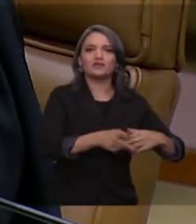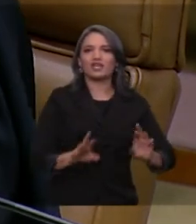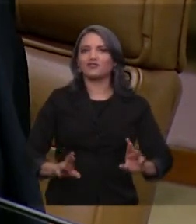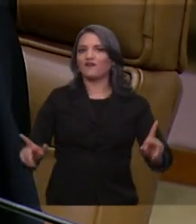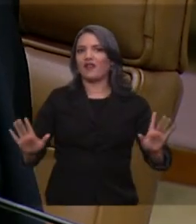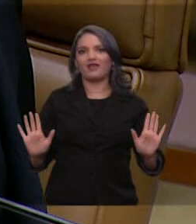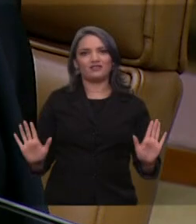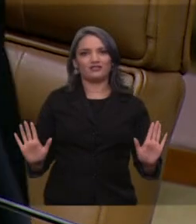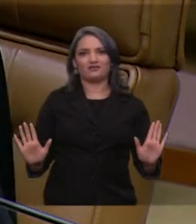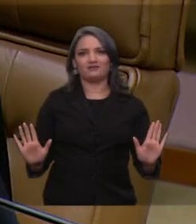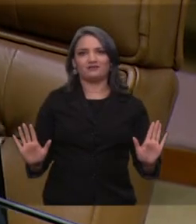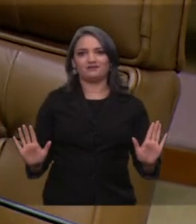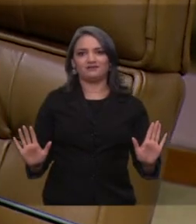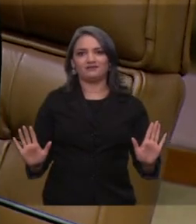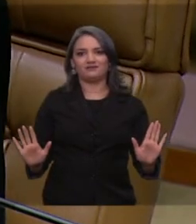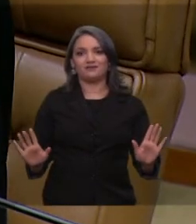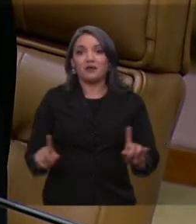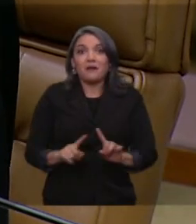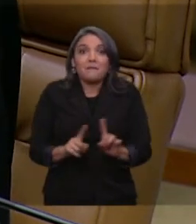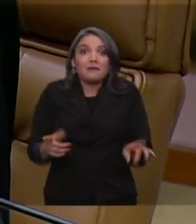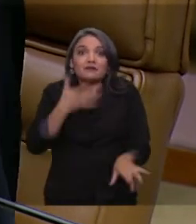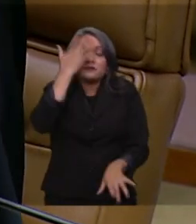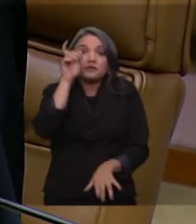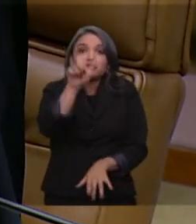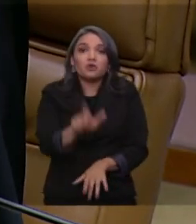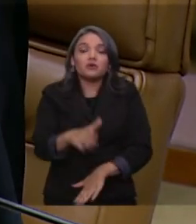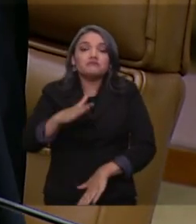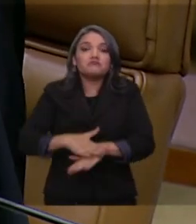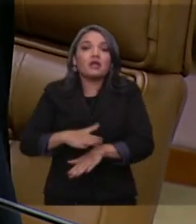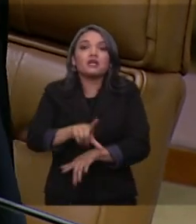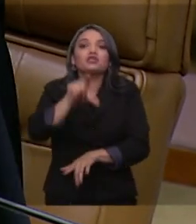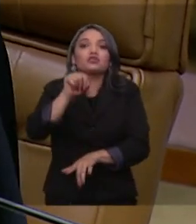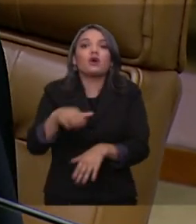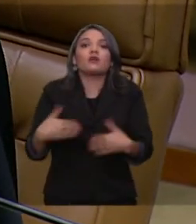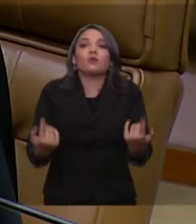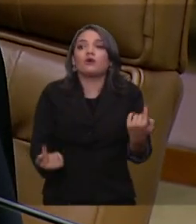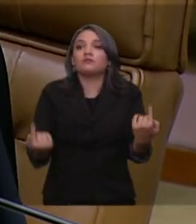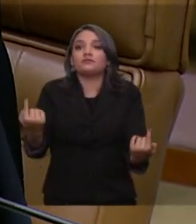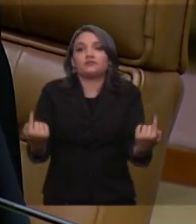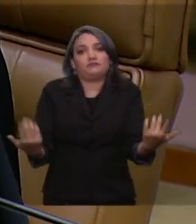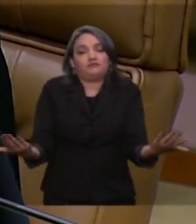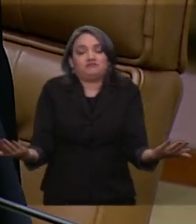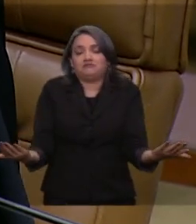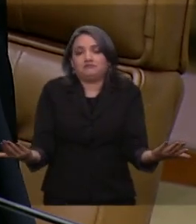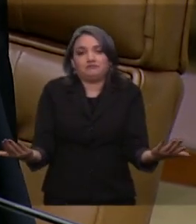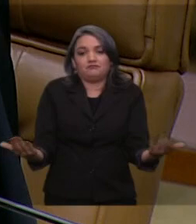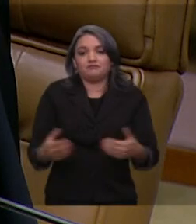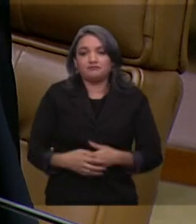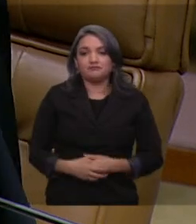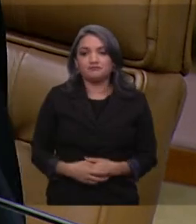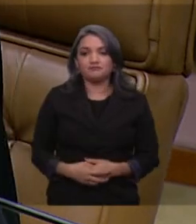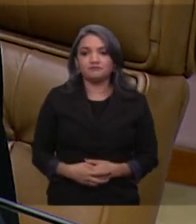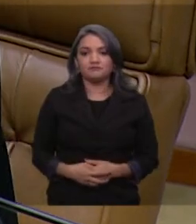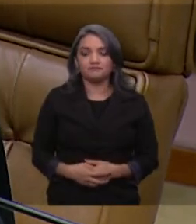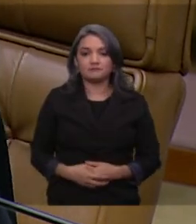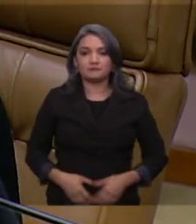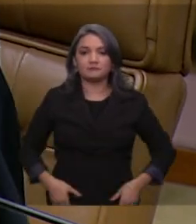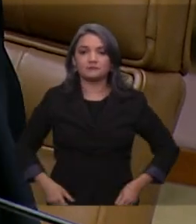Mas, independentemente disso, é uma opção do casal ou opção da pessoa. Ministro